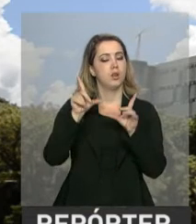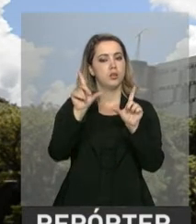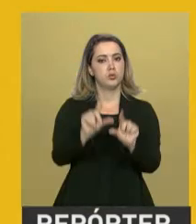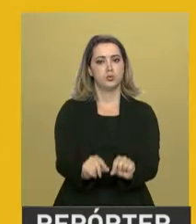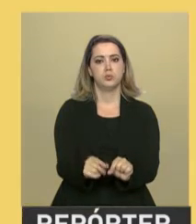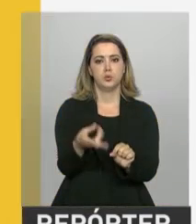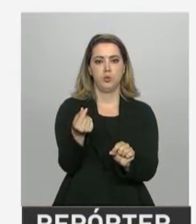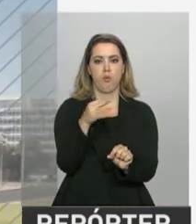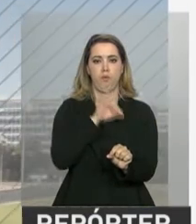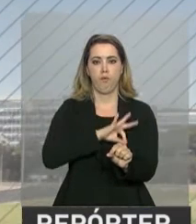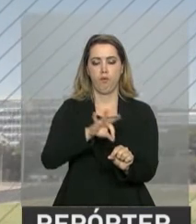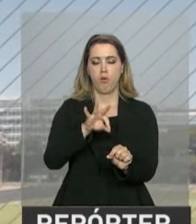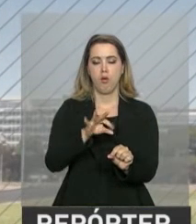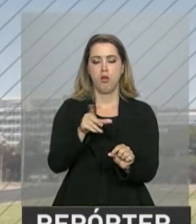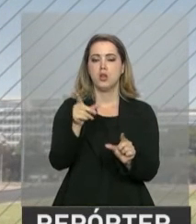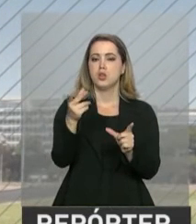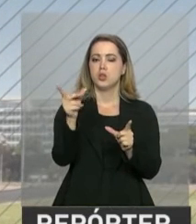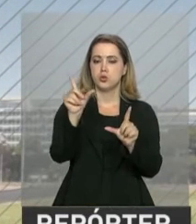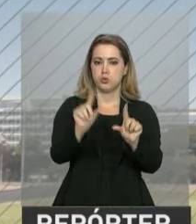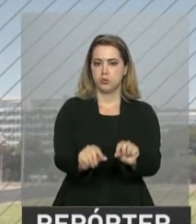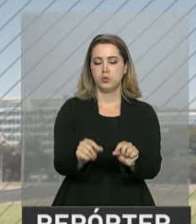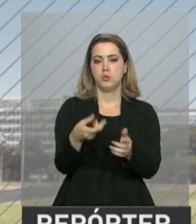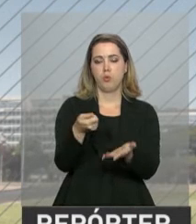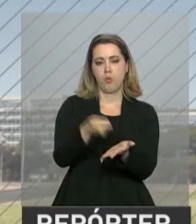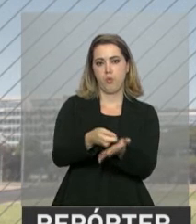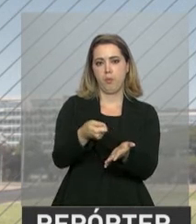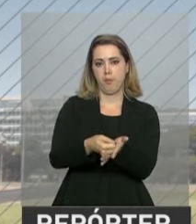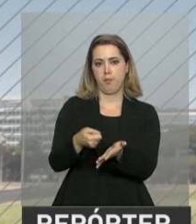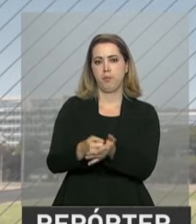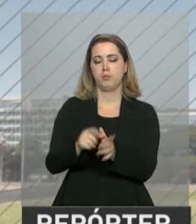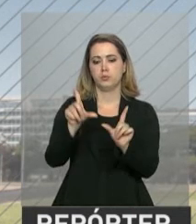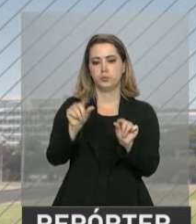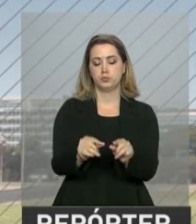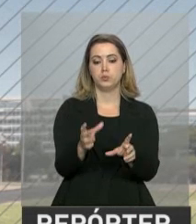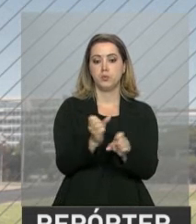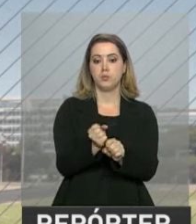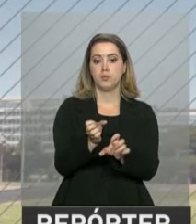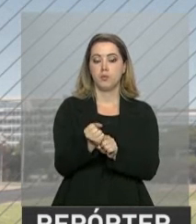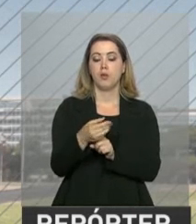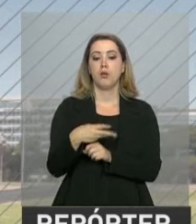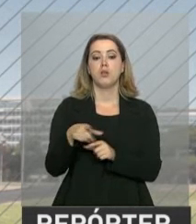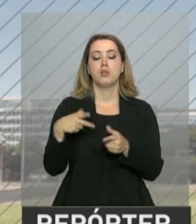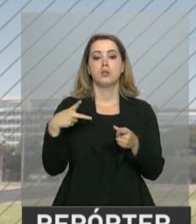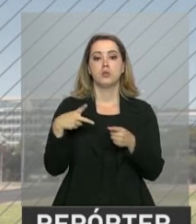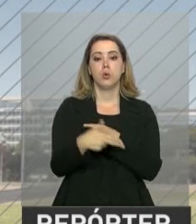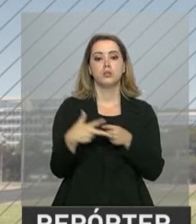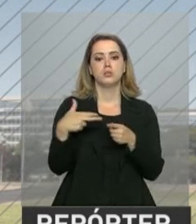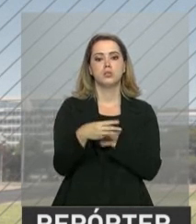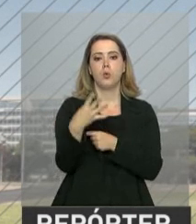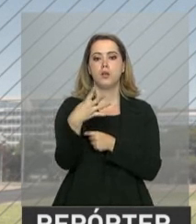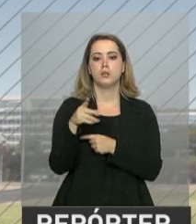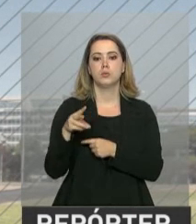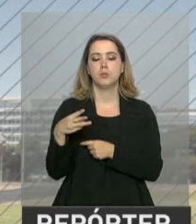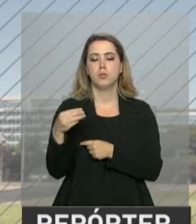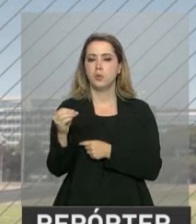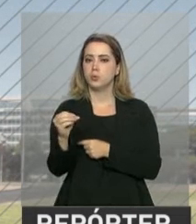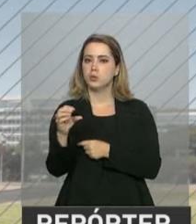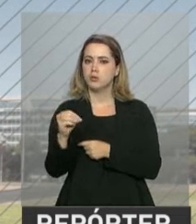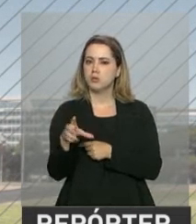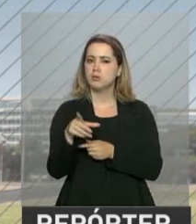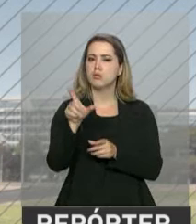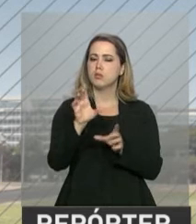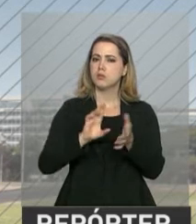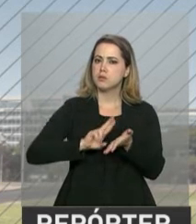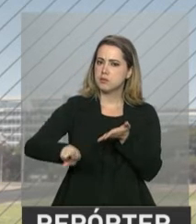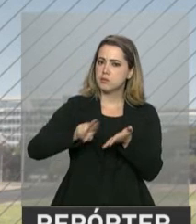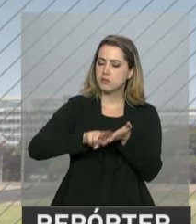da meta de extinguir 4.300 cargos anunciada em junho 3290 já foram reduzidos